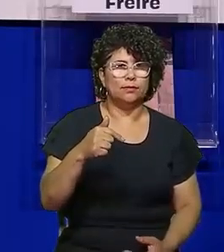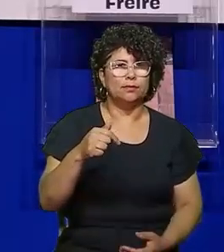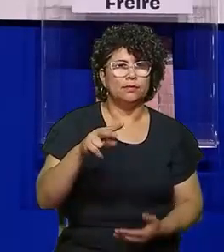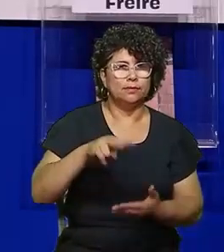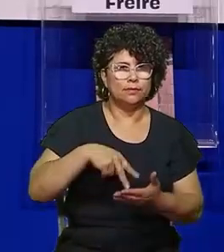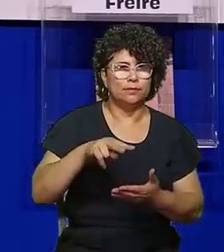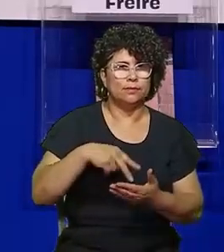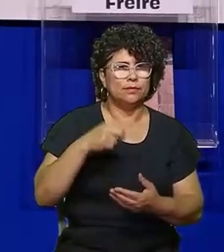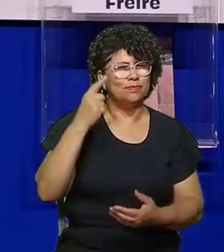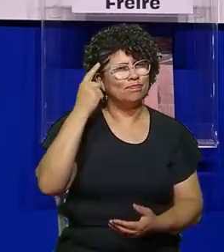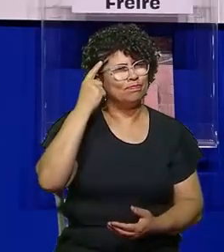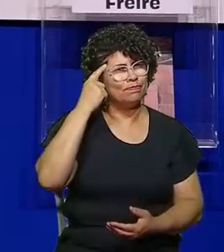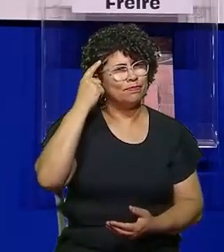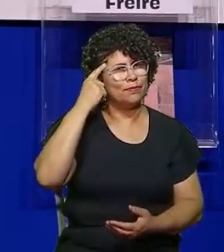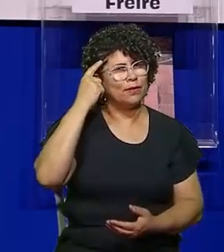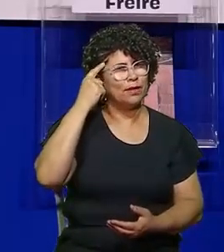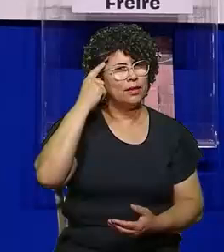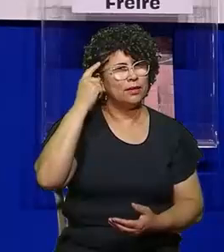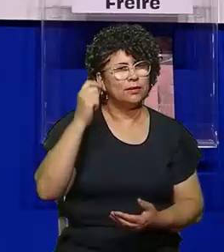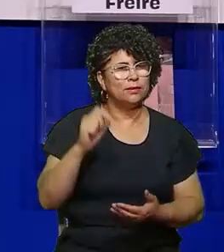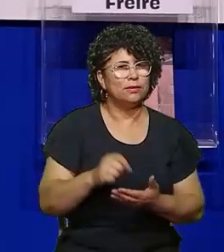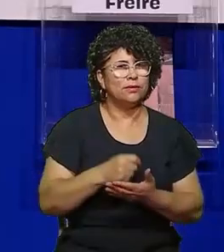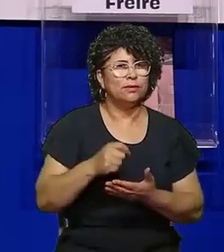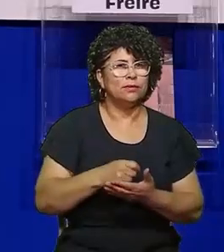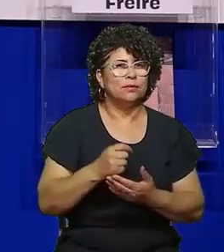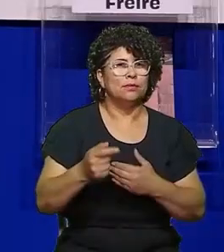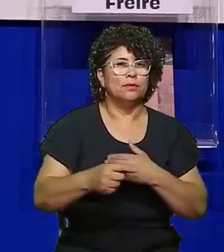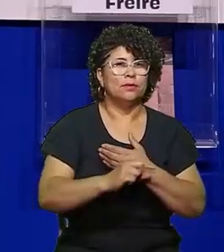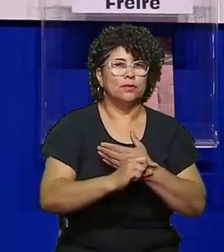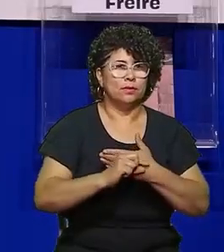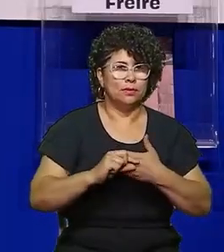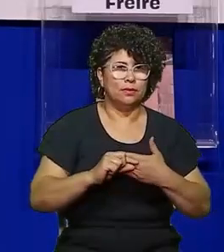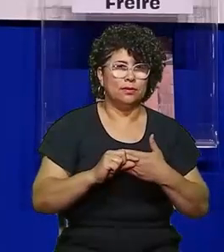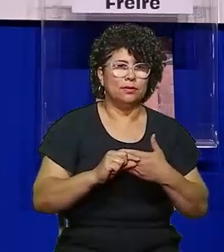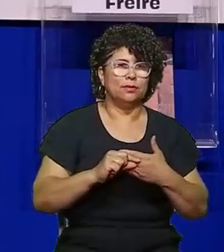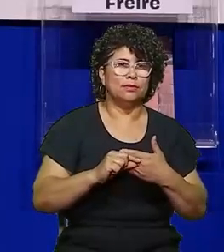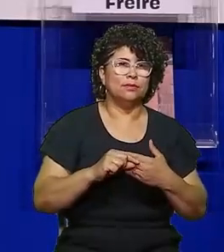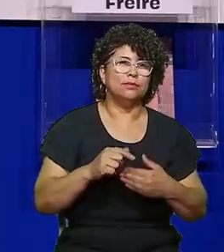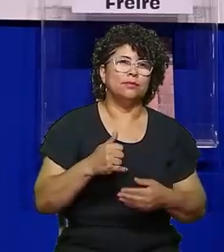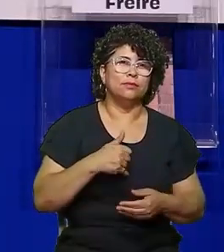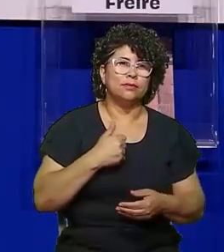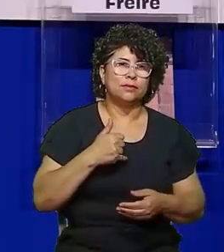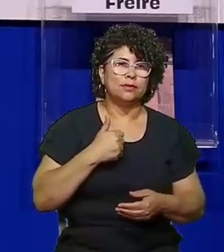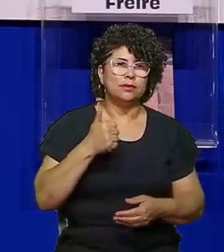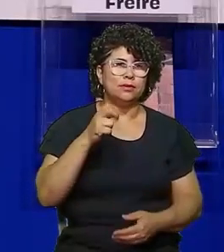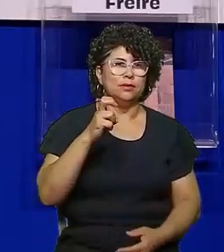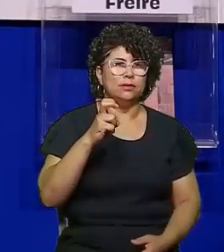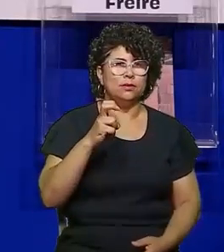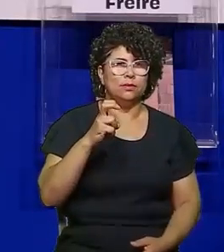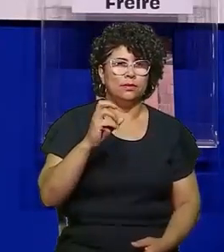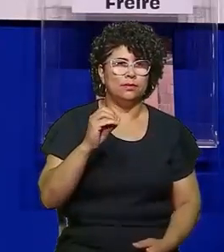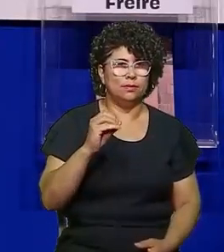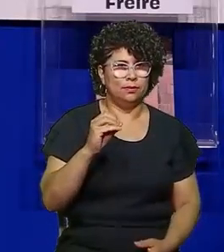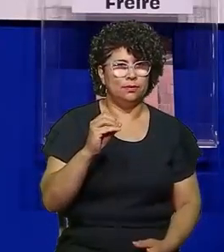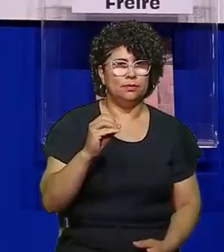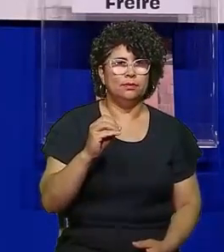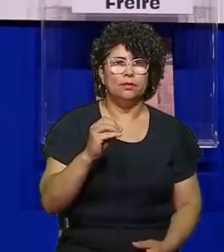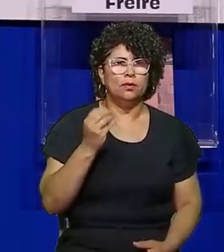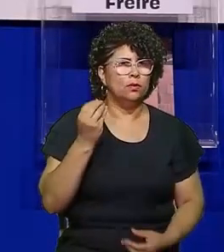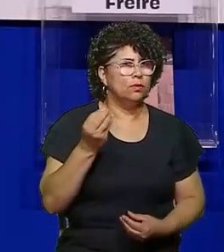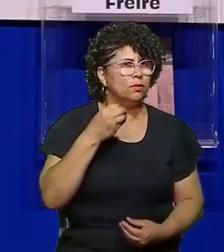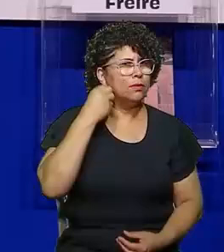de pelo menos 50 anos, que já houvesse vivido bastante para ter aquela experiência,